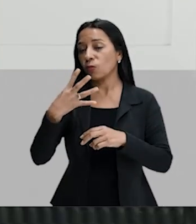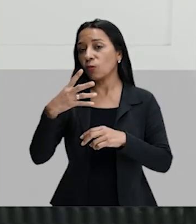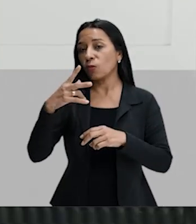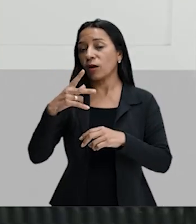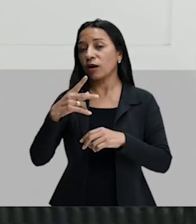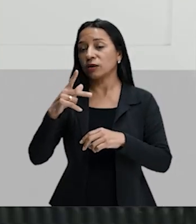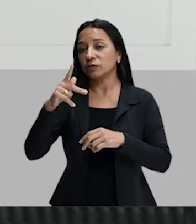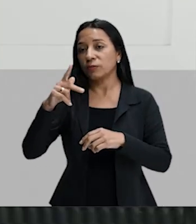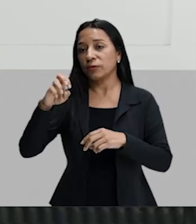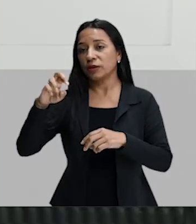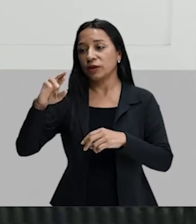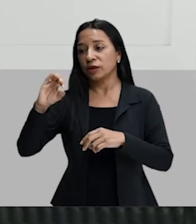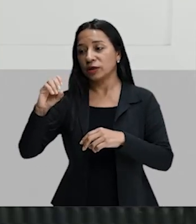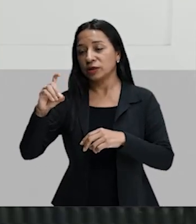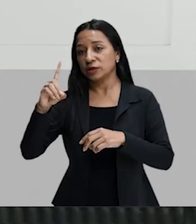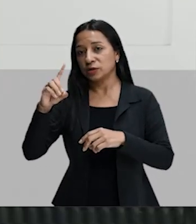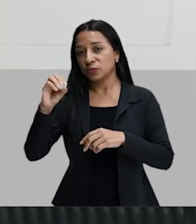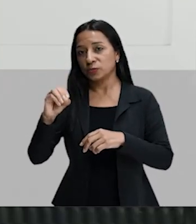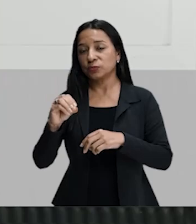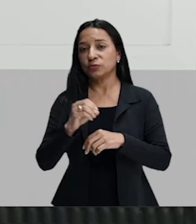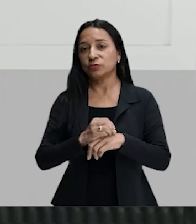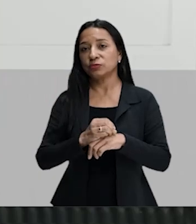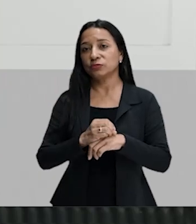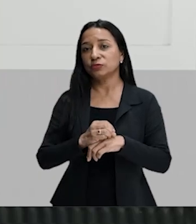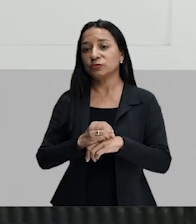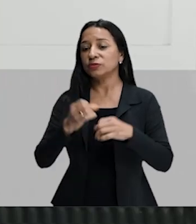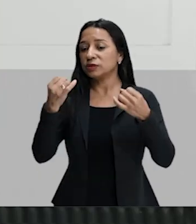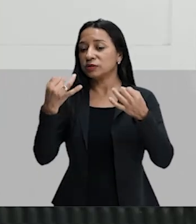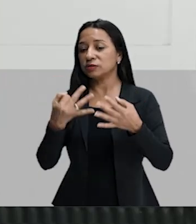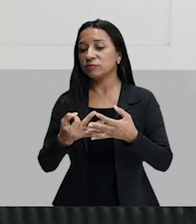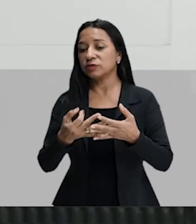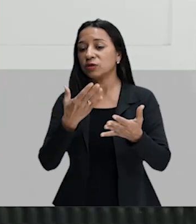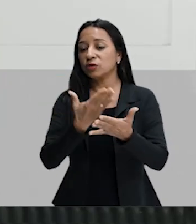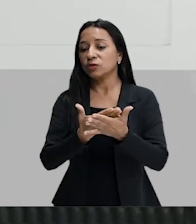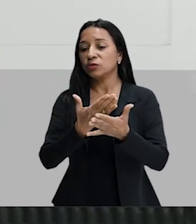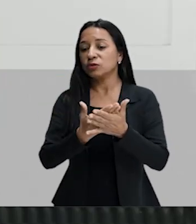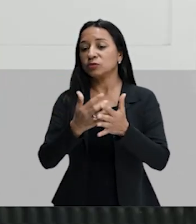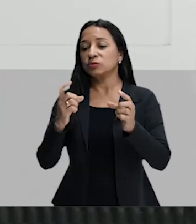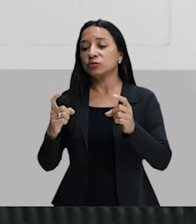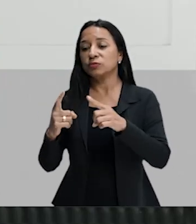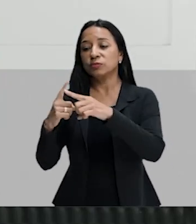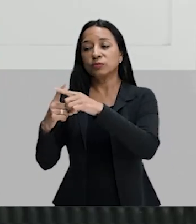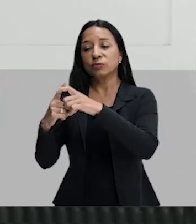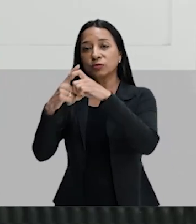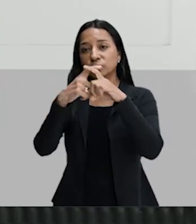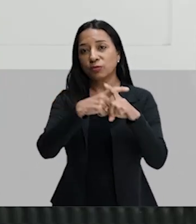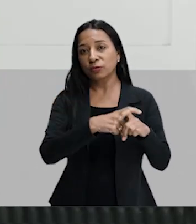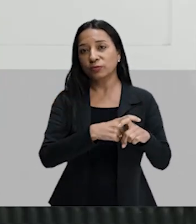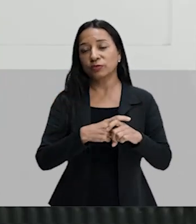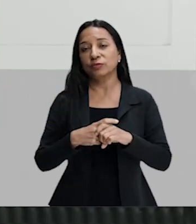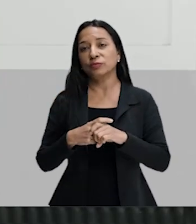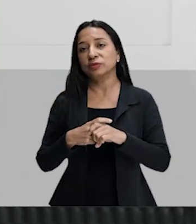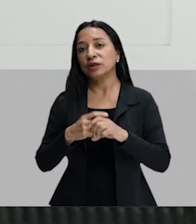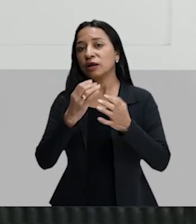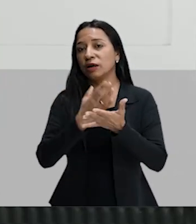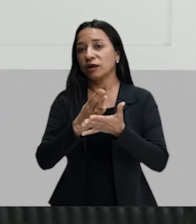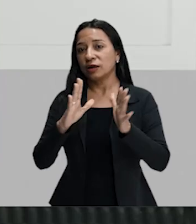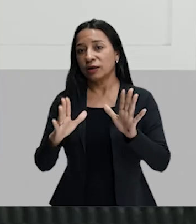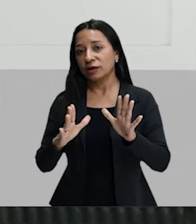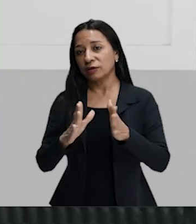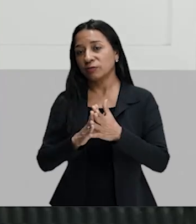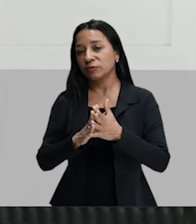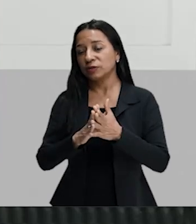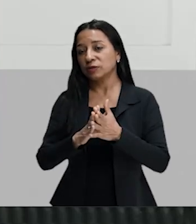Que trata sobre o estudo dos polinômios. Tá? Lembrando que nós já finalizamos a geometria analítica,